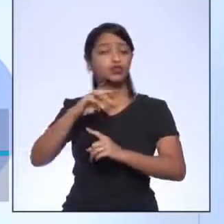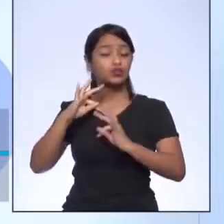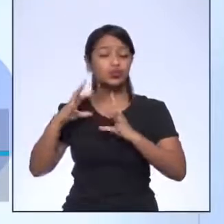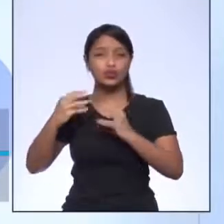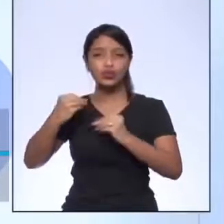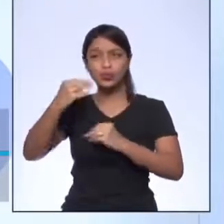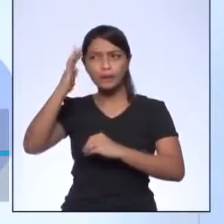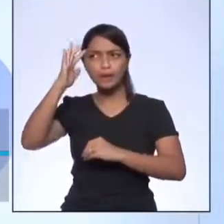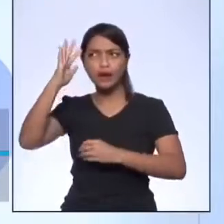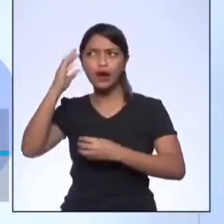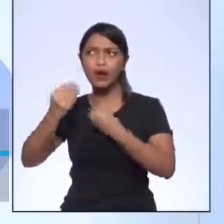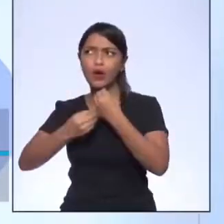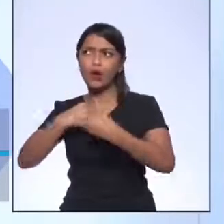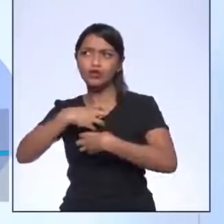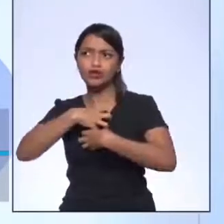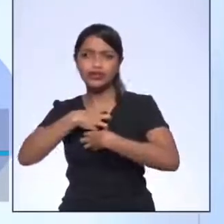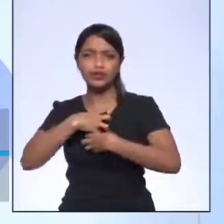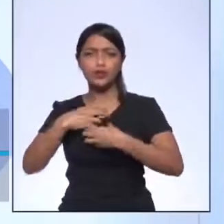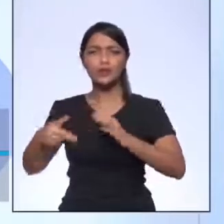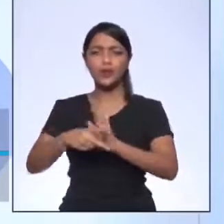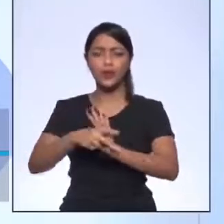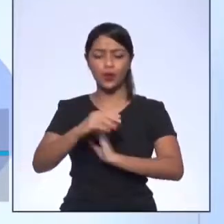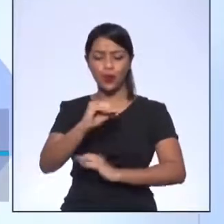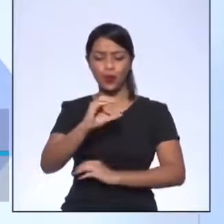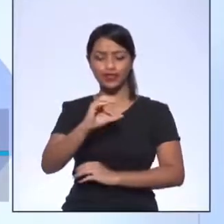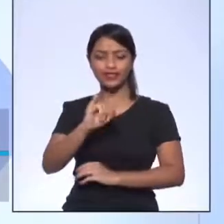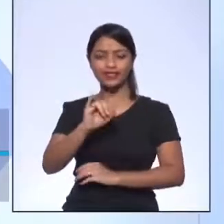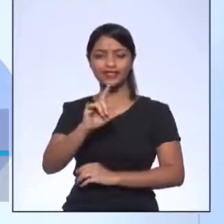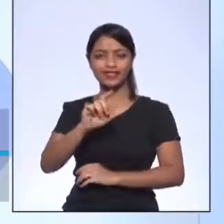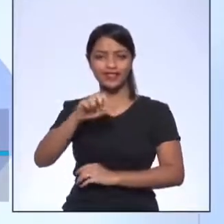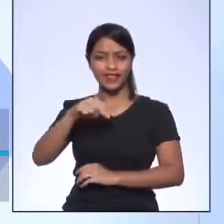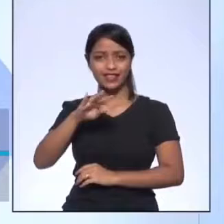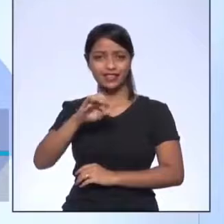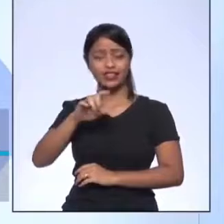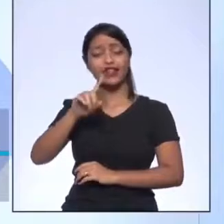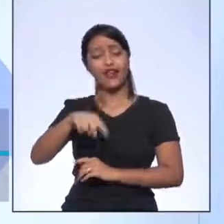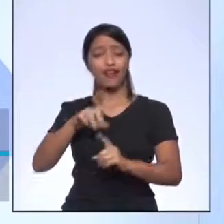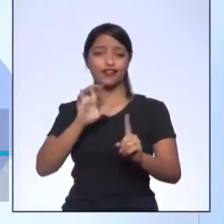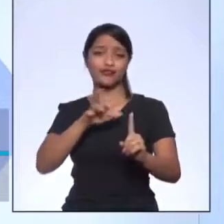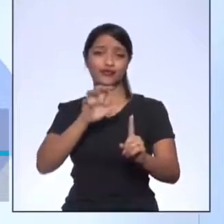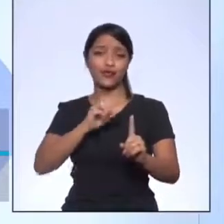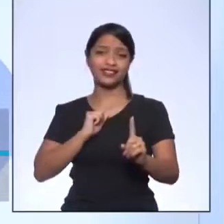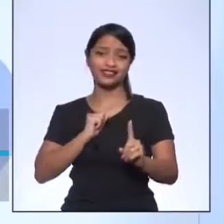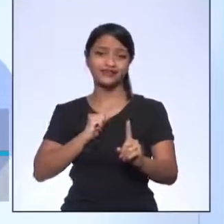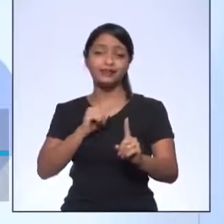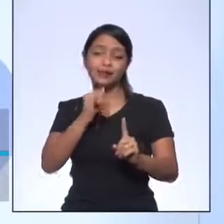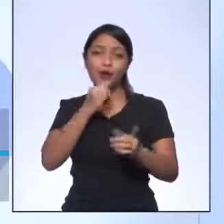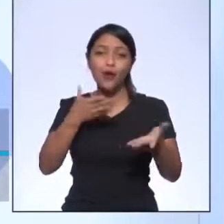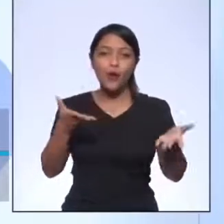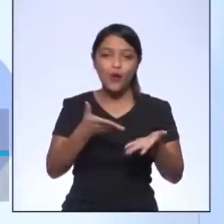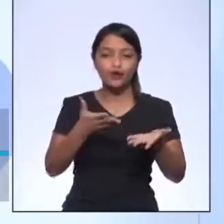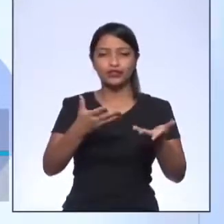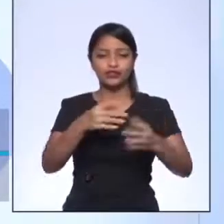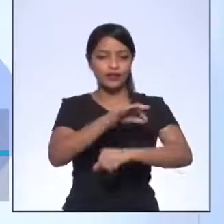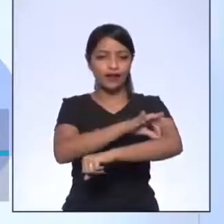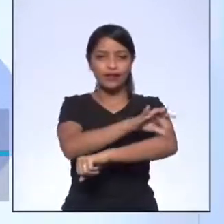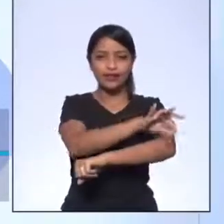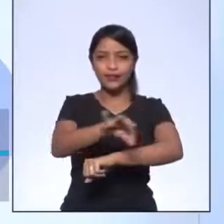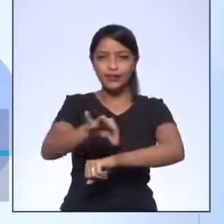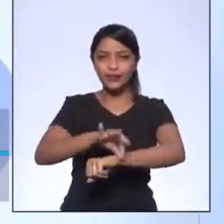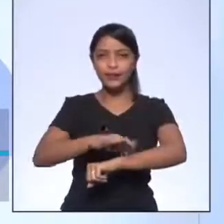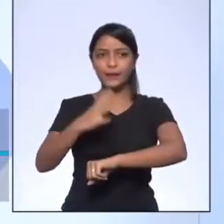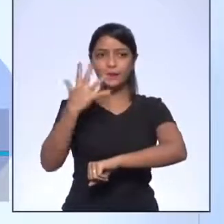atual. Então, hoje, tudo que nós temos em relação à arquitetura, a noção de beleza, veio dos